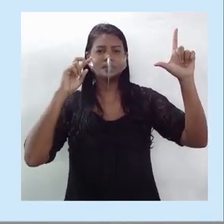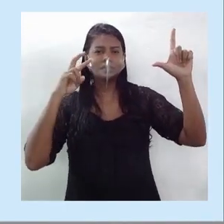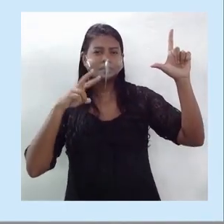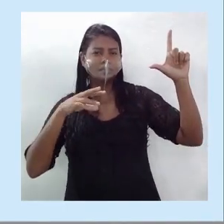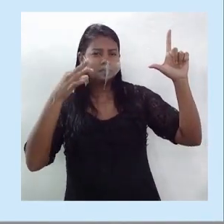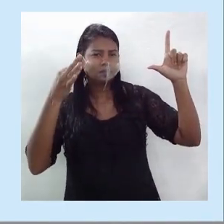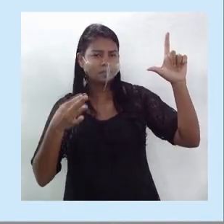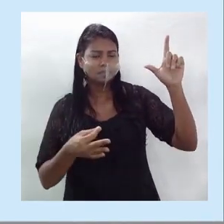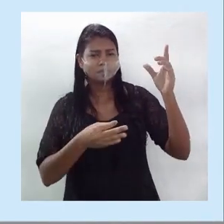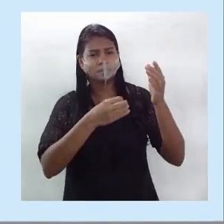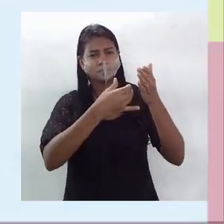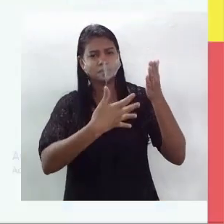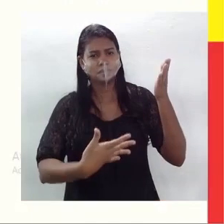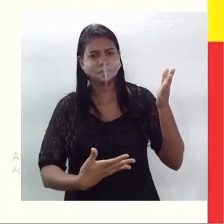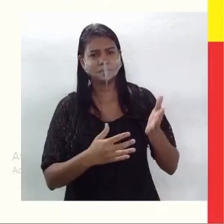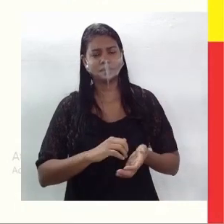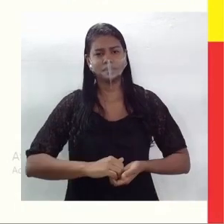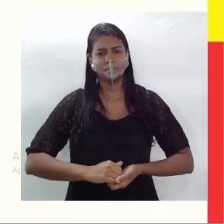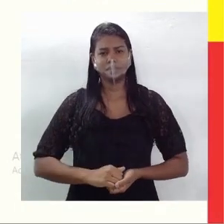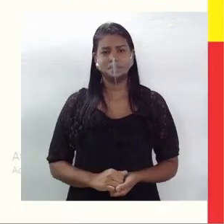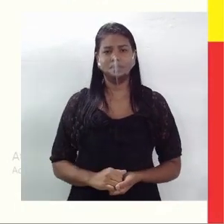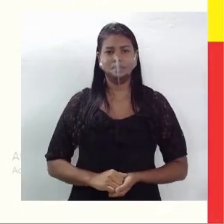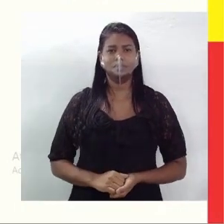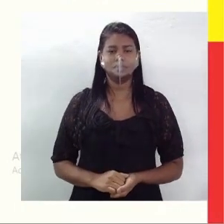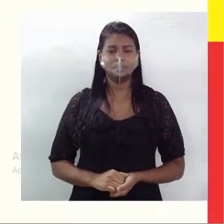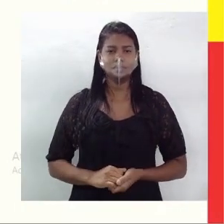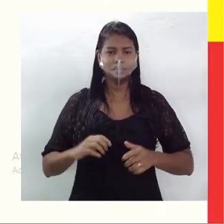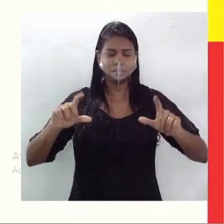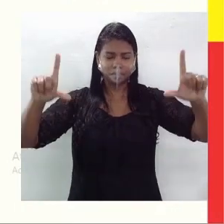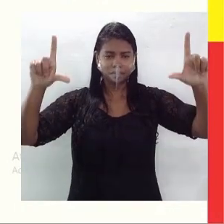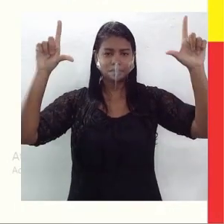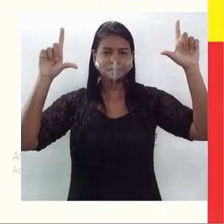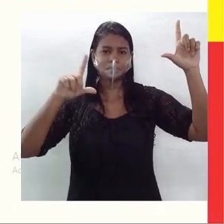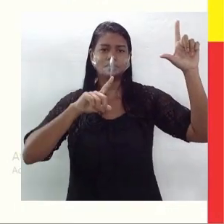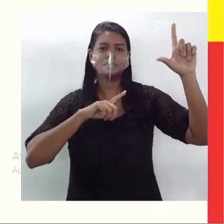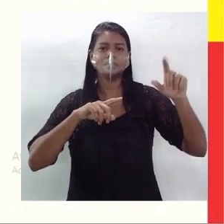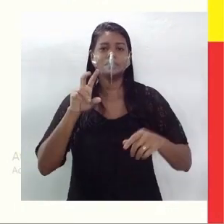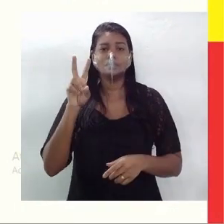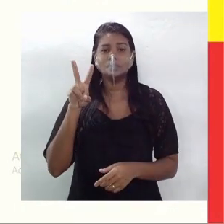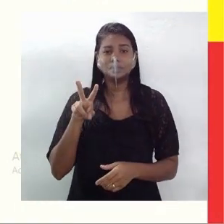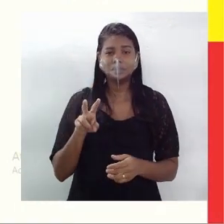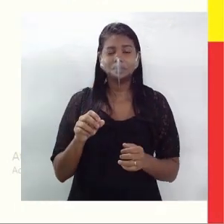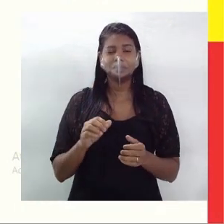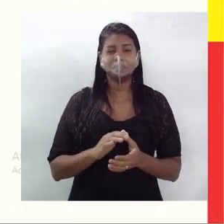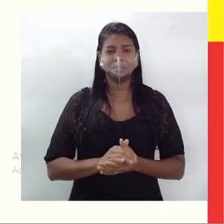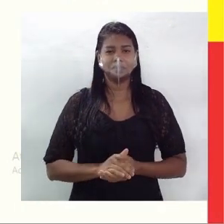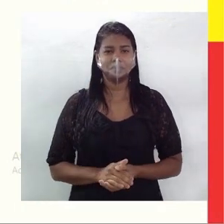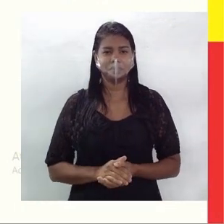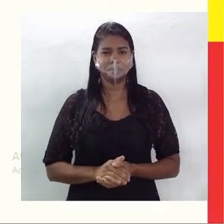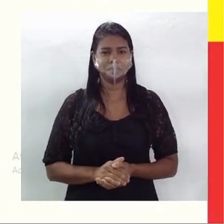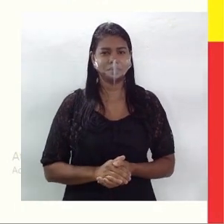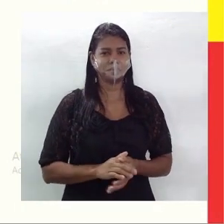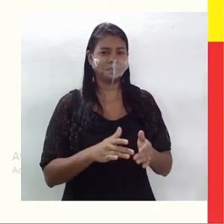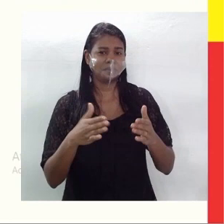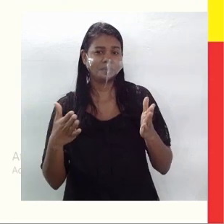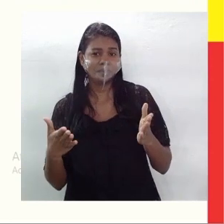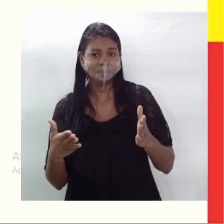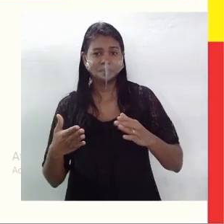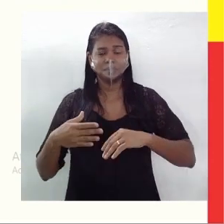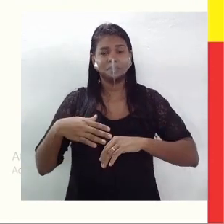esses materiais. Quando a gente vê lá na telinha, a gente vê águas dos rios,